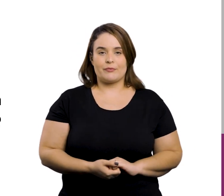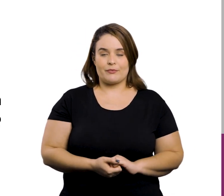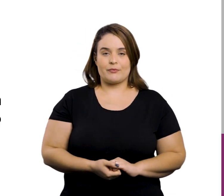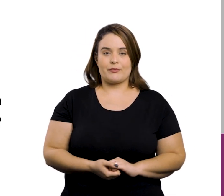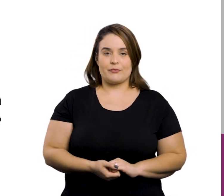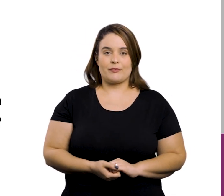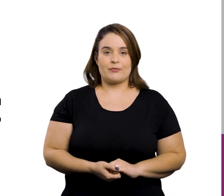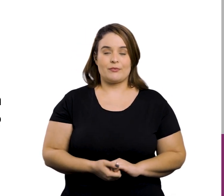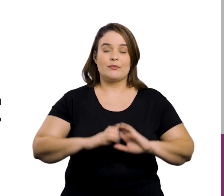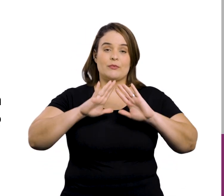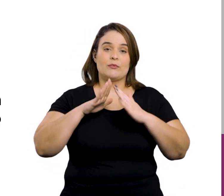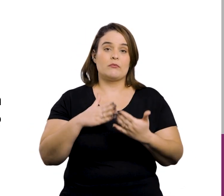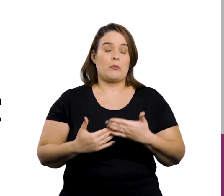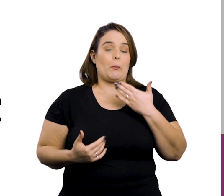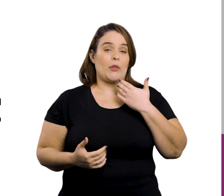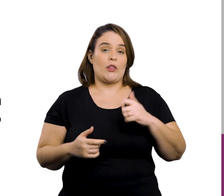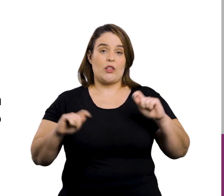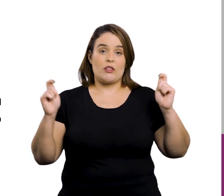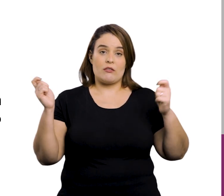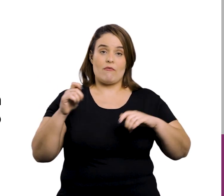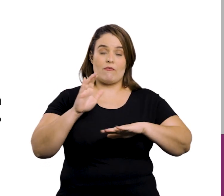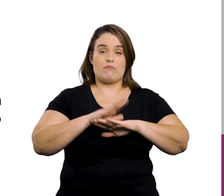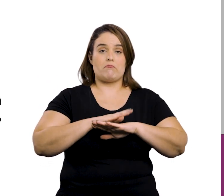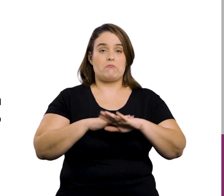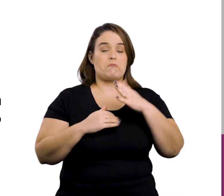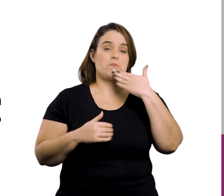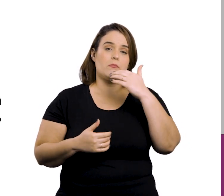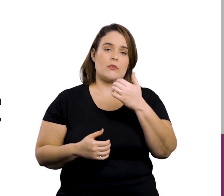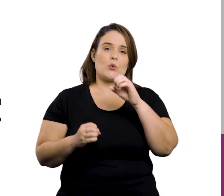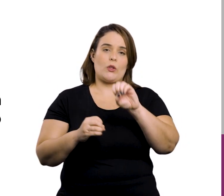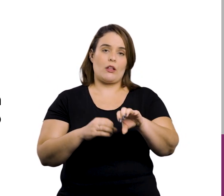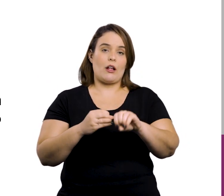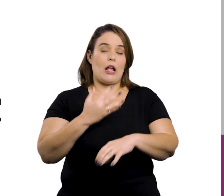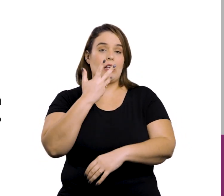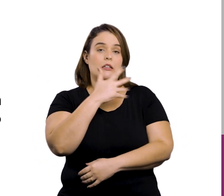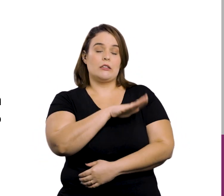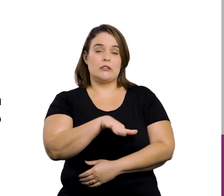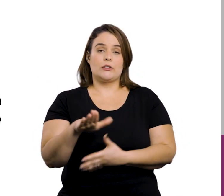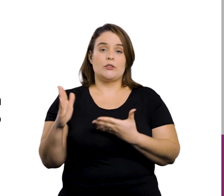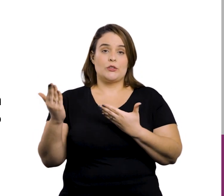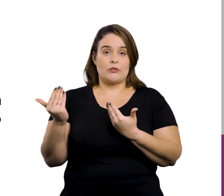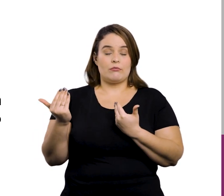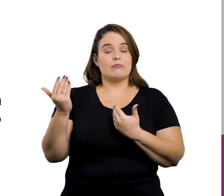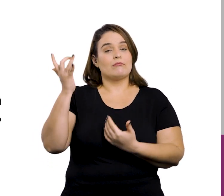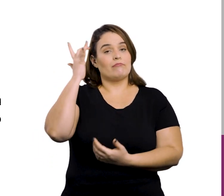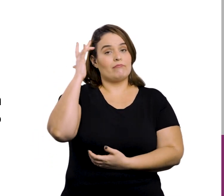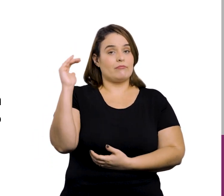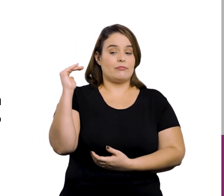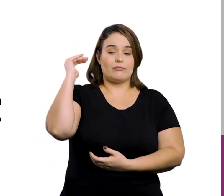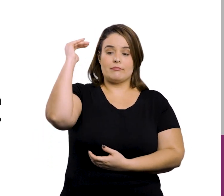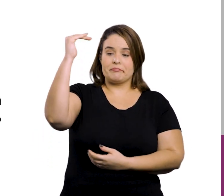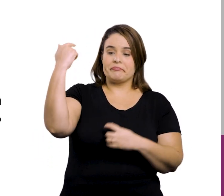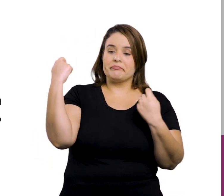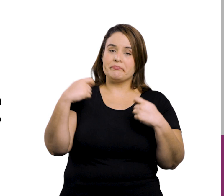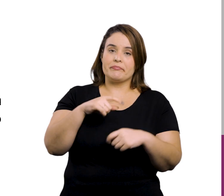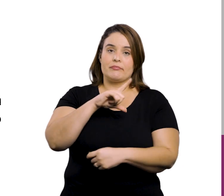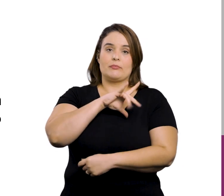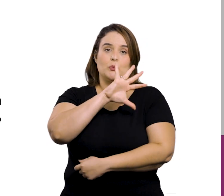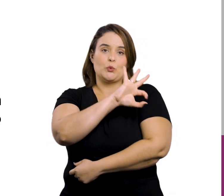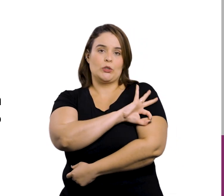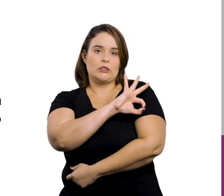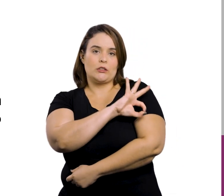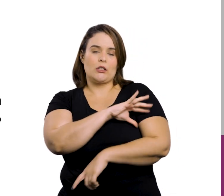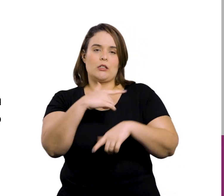O melhor que escolas podem fazer para melhorar a educação de crianças, jovens, adolescentes e adultos é ter